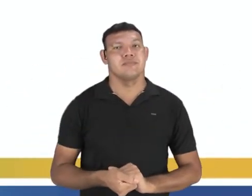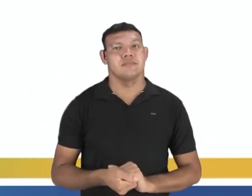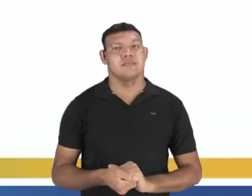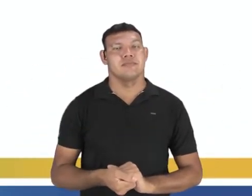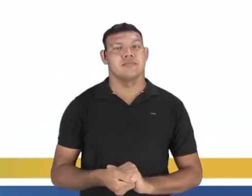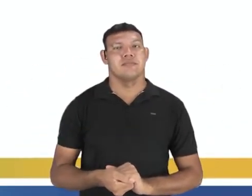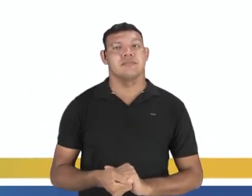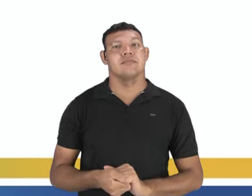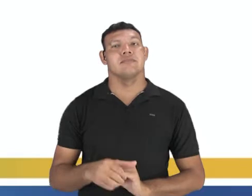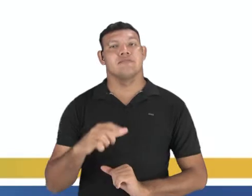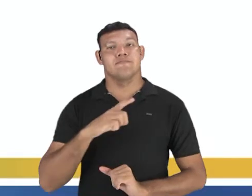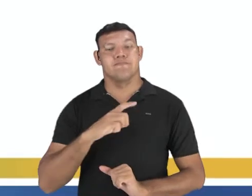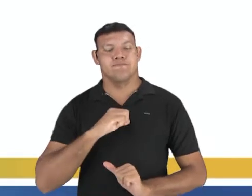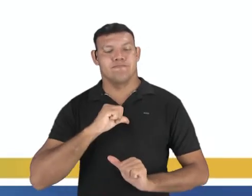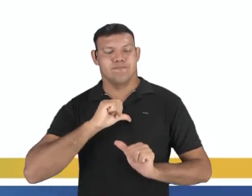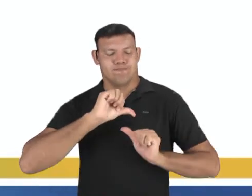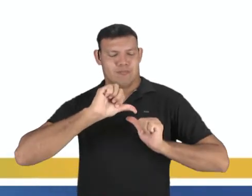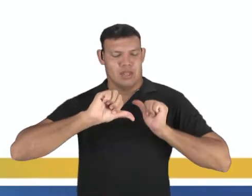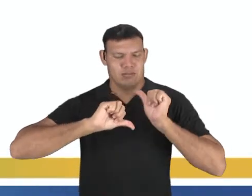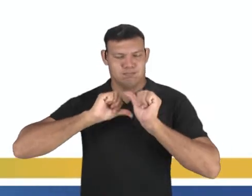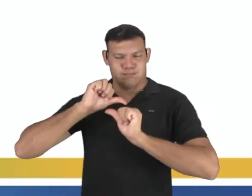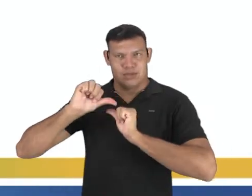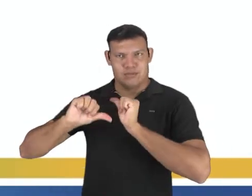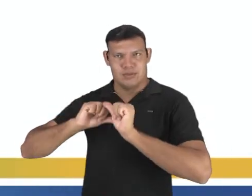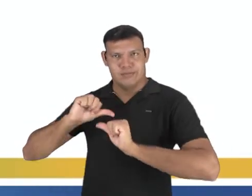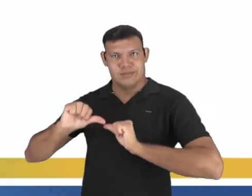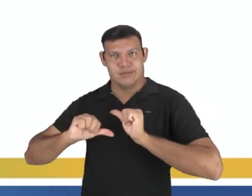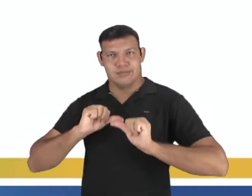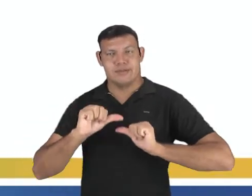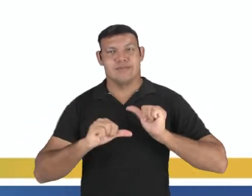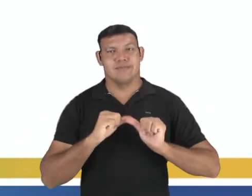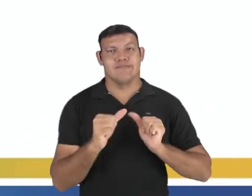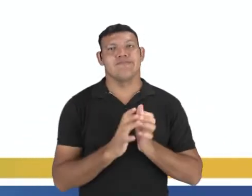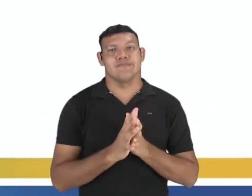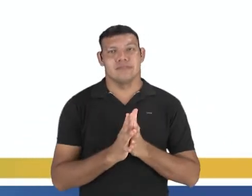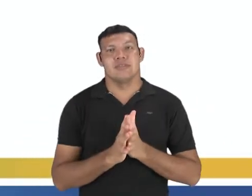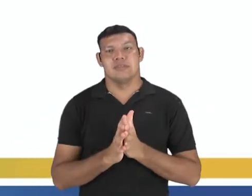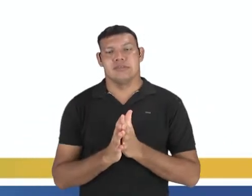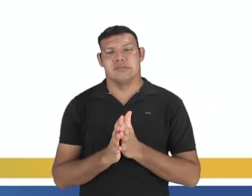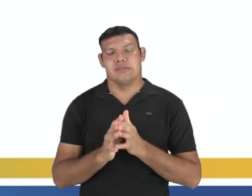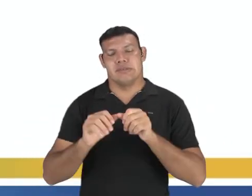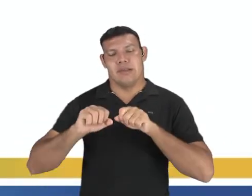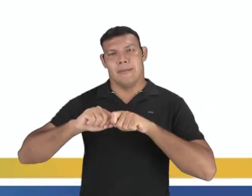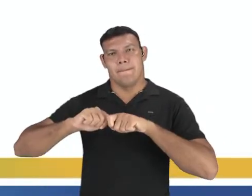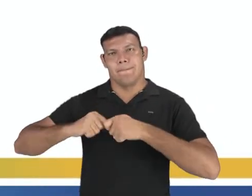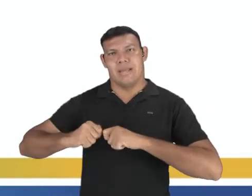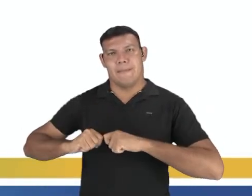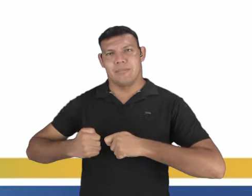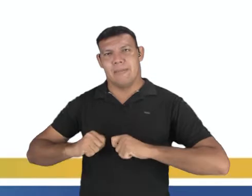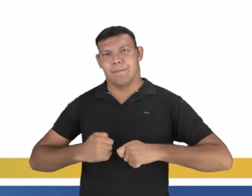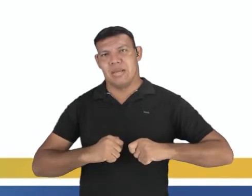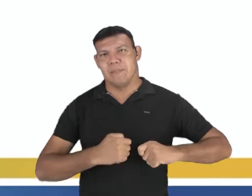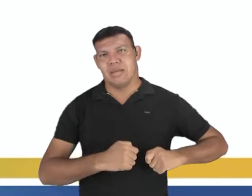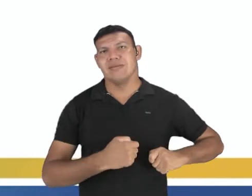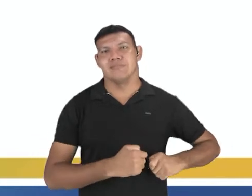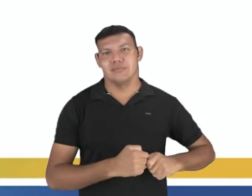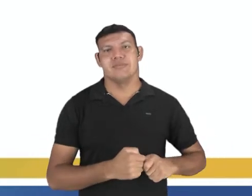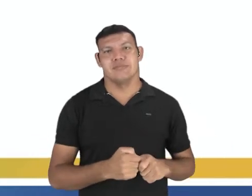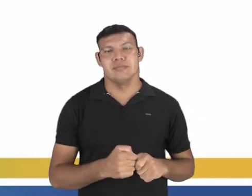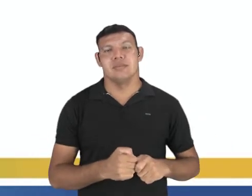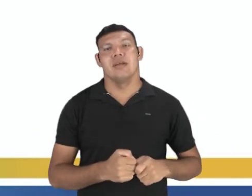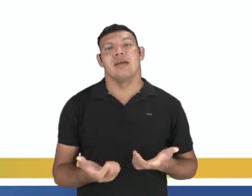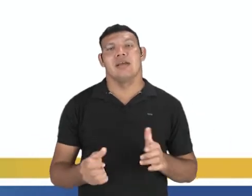ATP, ela sofre um processo que nós chamamos de hidrólise, ou seja, ela é quebrada, né, numa reação química com